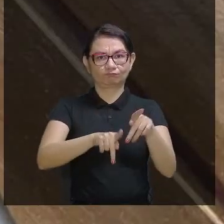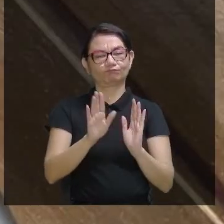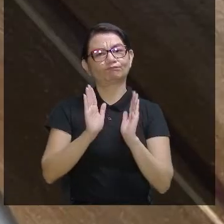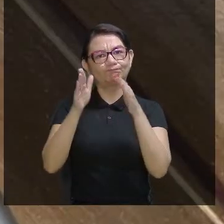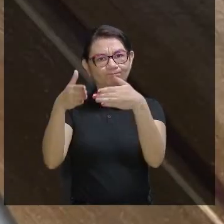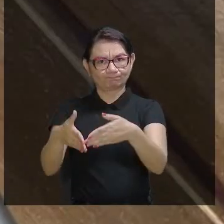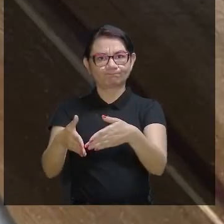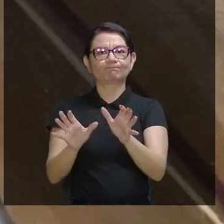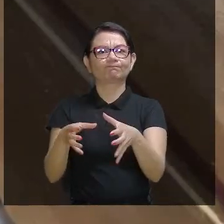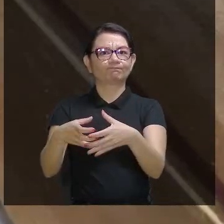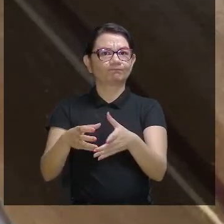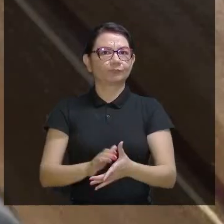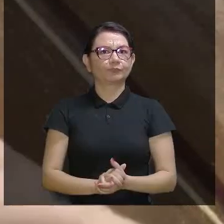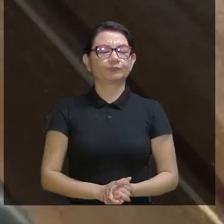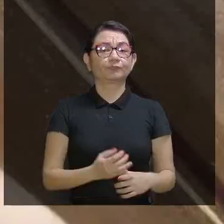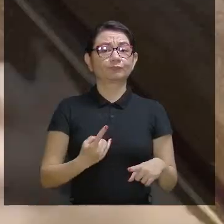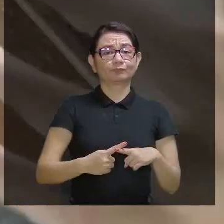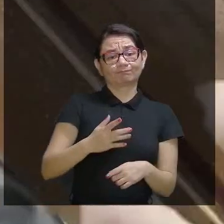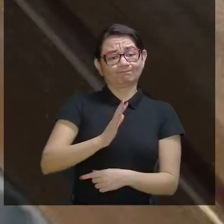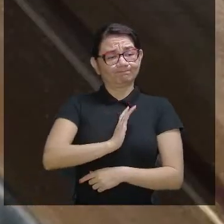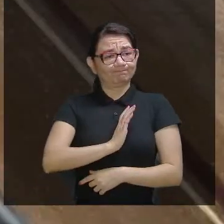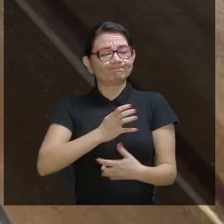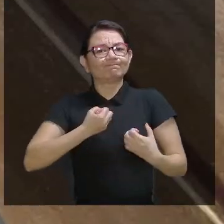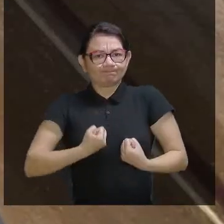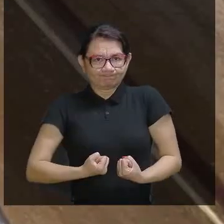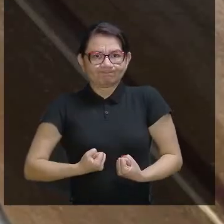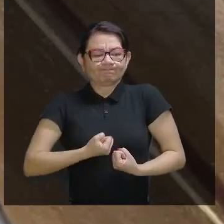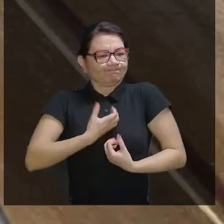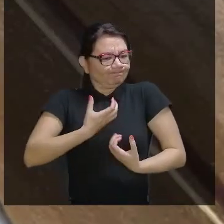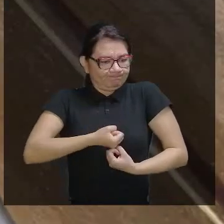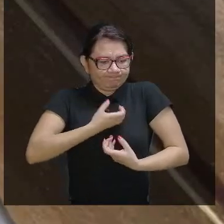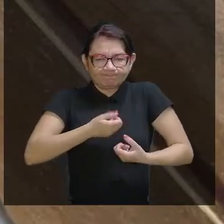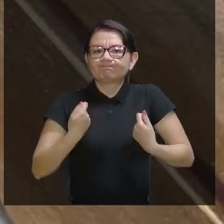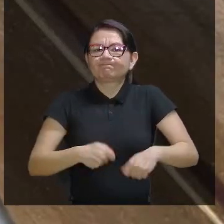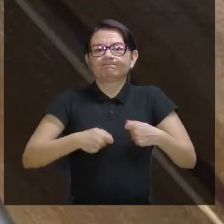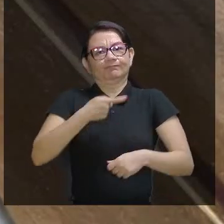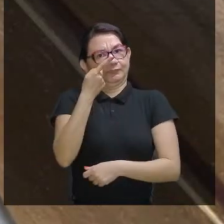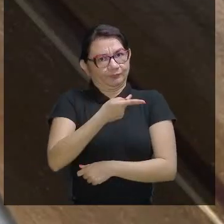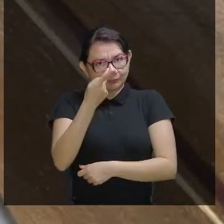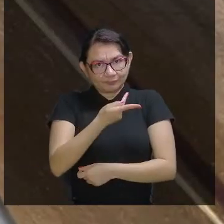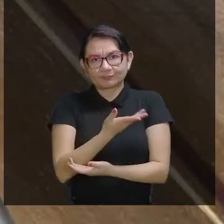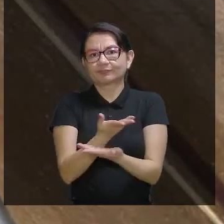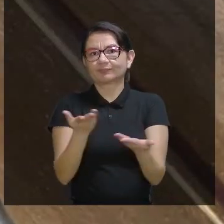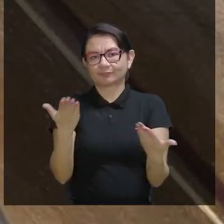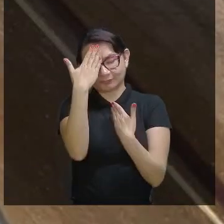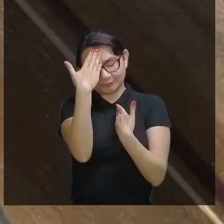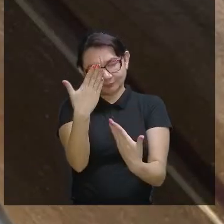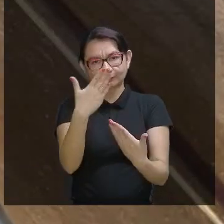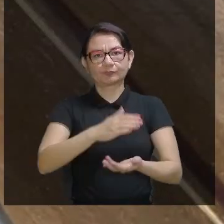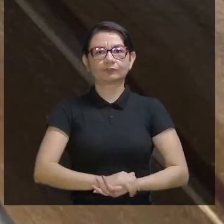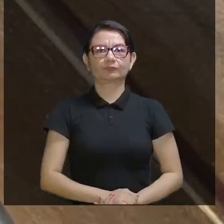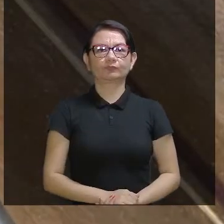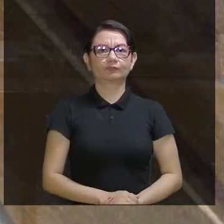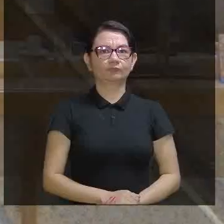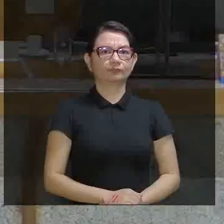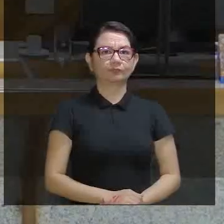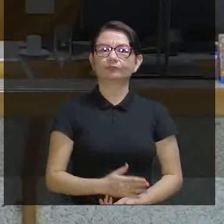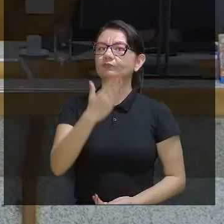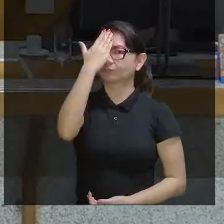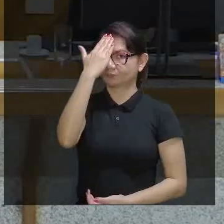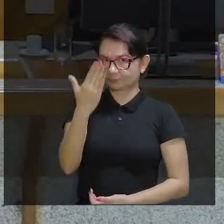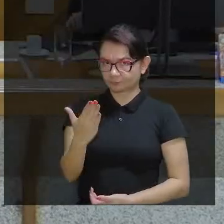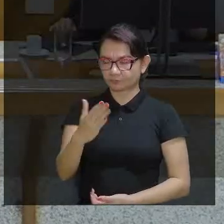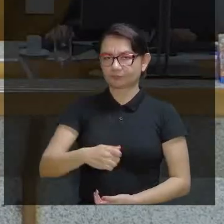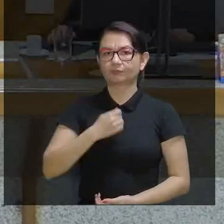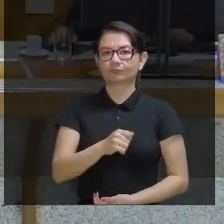Então, eu tomei o tempo de Vossas Excelências, porque meu coração realmente abundava quanto a isso, e eu precisava expressar. Agradeço. Muito obrigado,